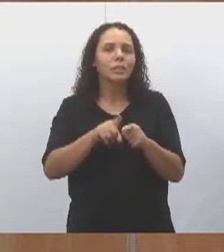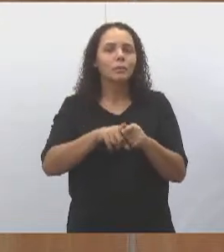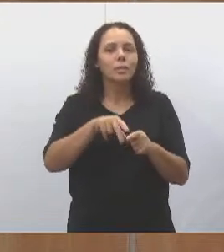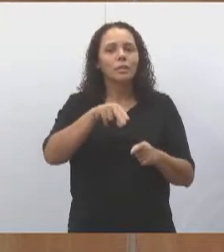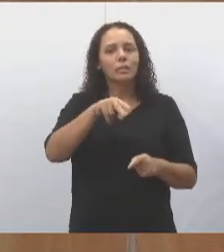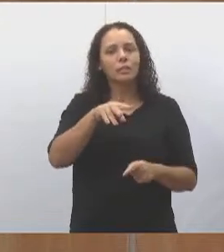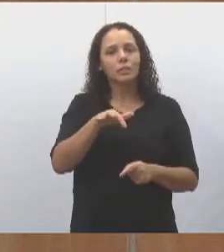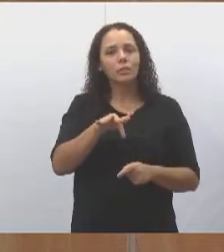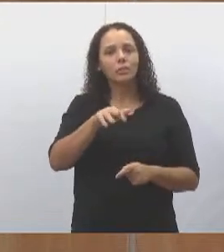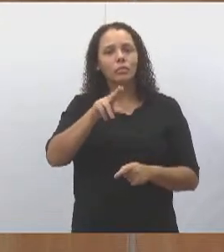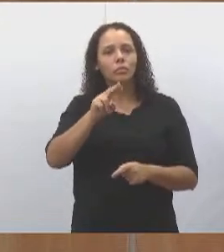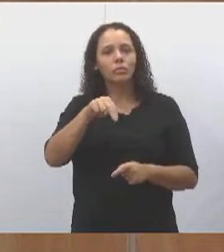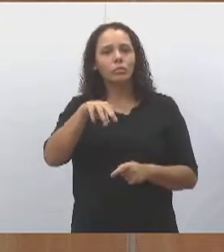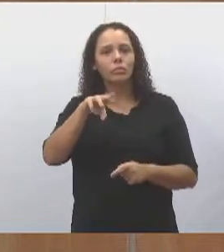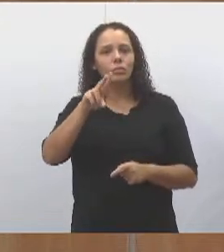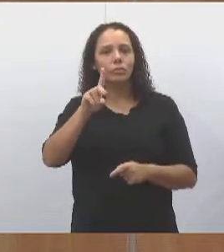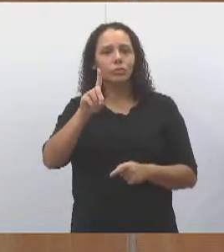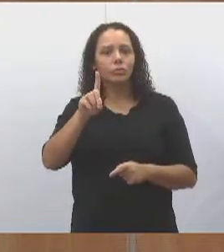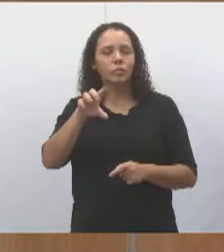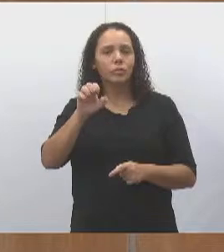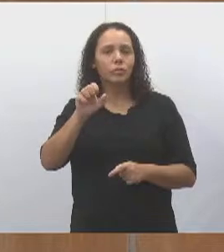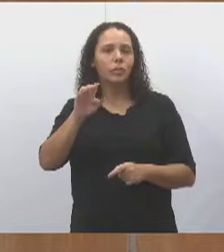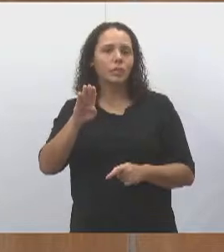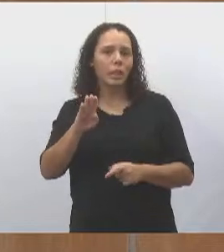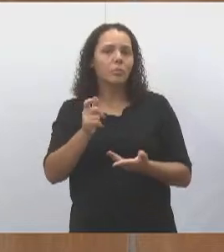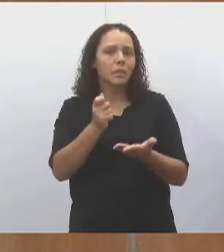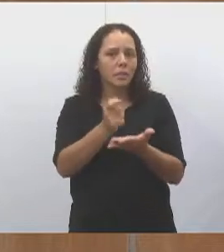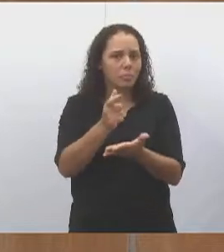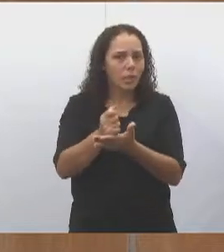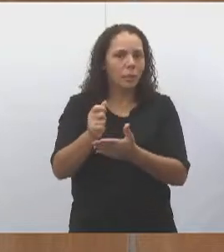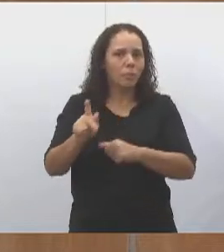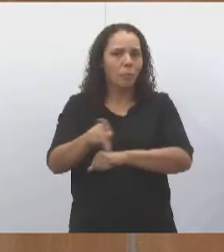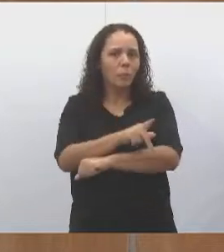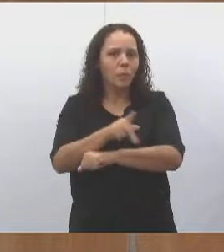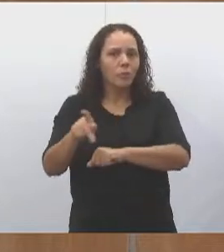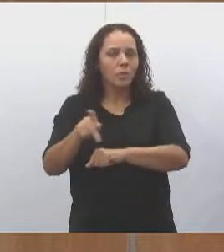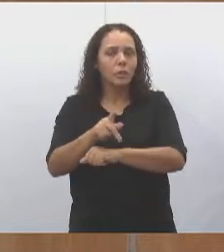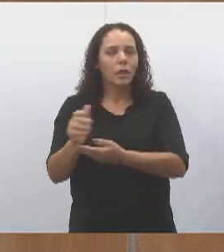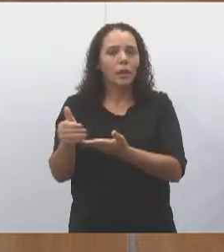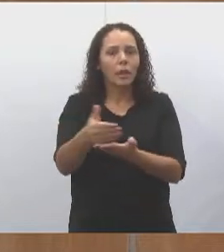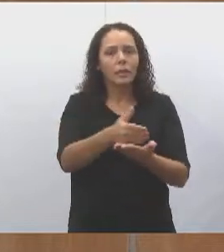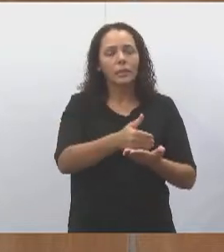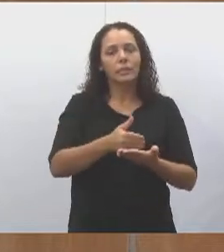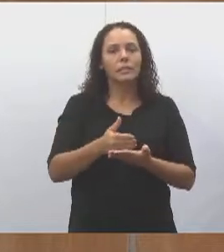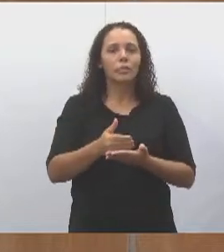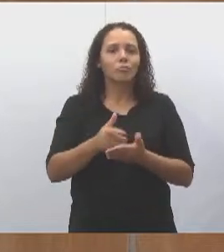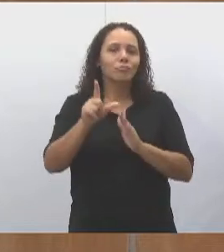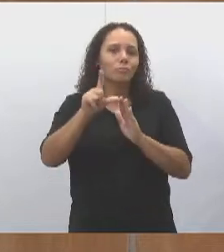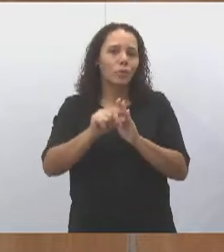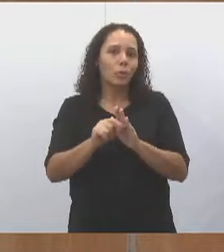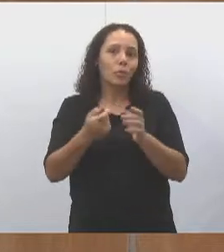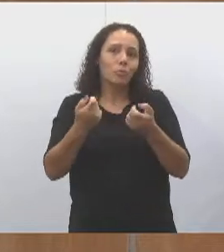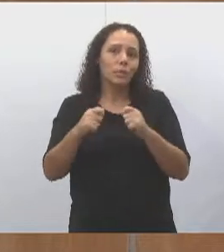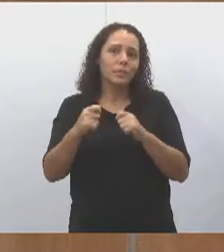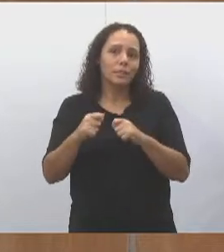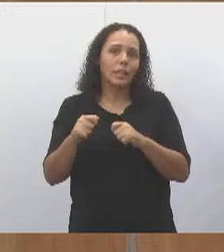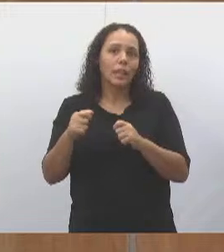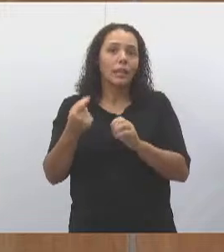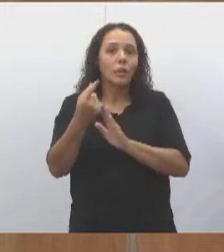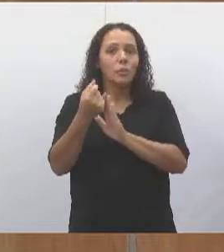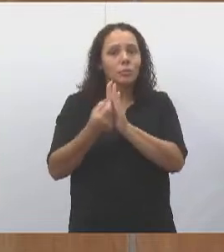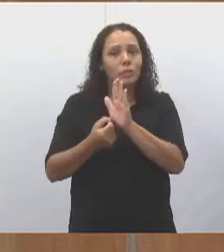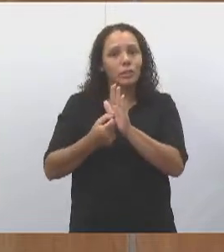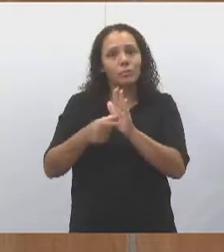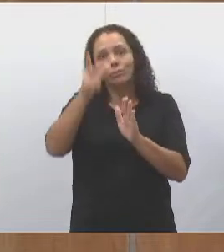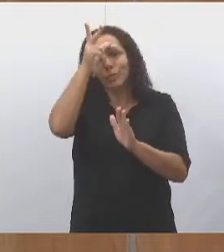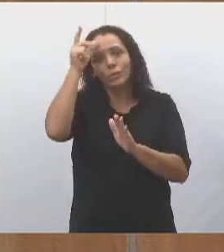em torno de 16 milhões, que é para a folha de pagamento de professores, que o município vai ter que usar o próprio tesouro para cumprir com essas